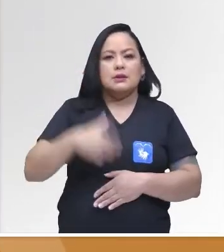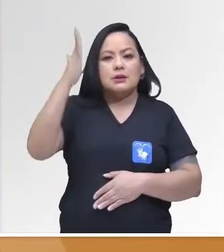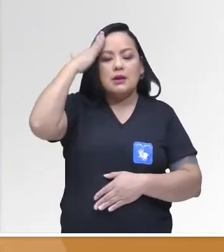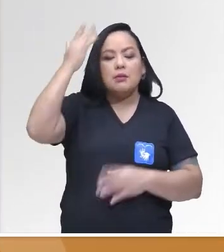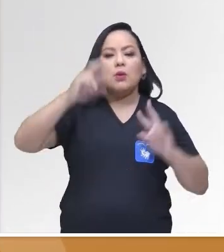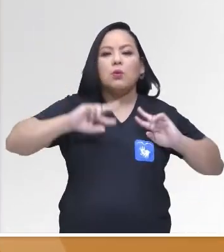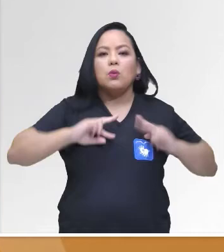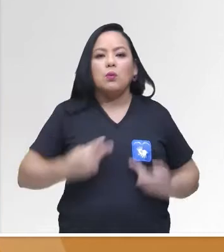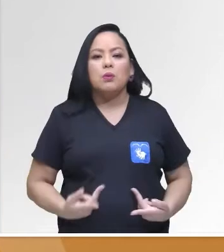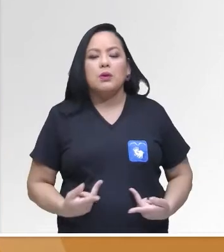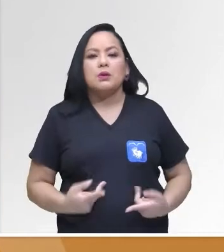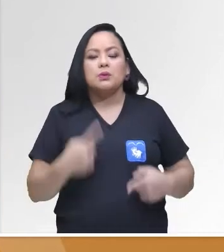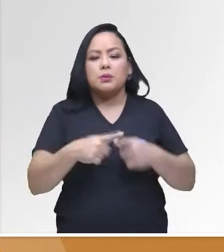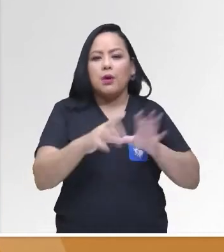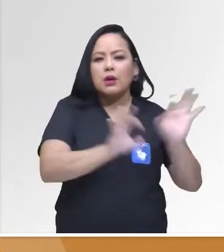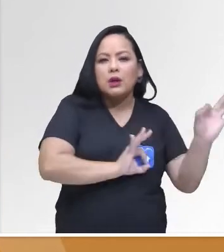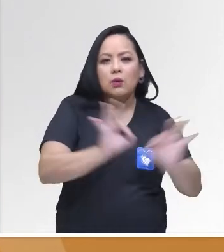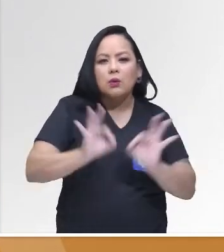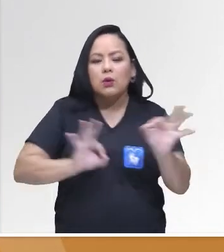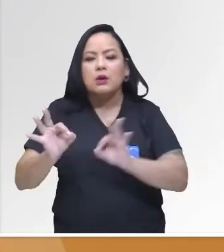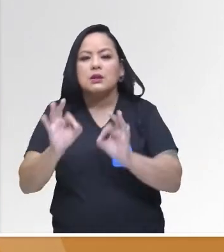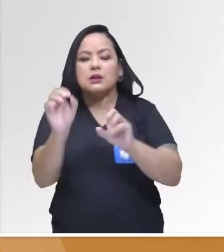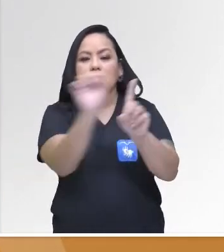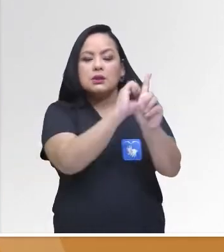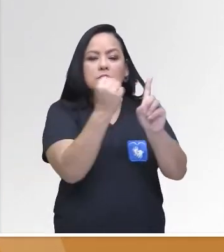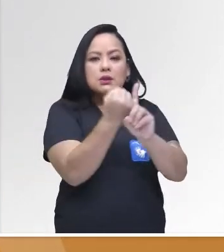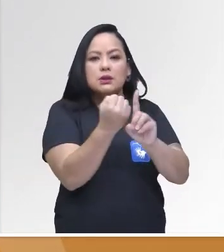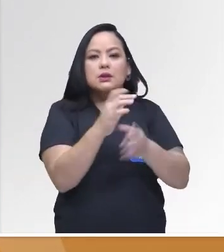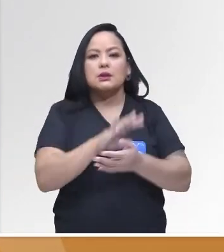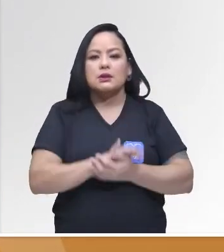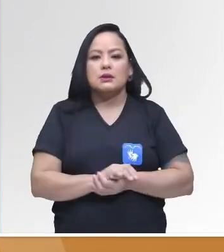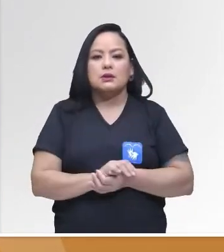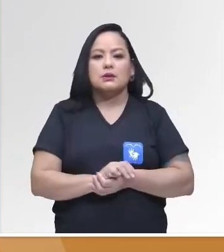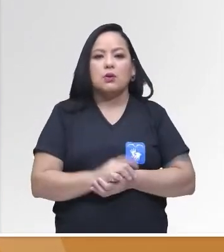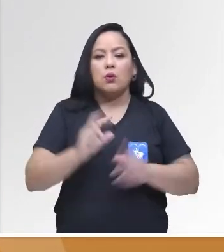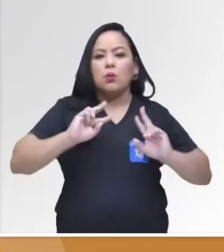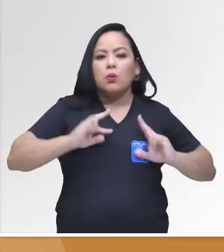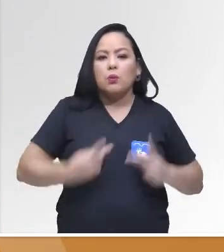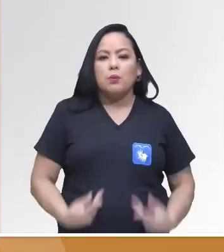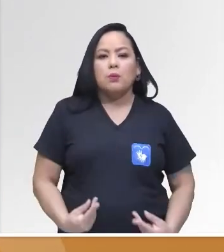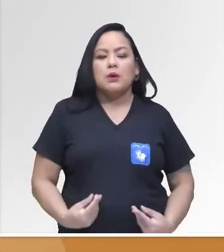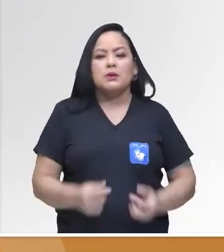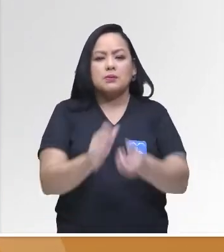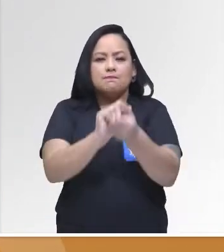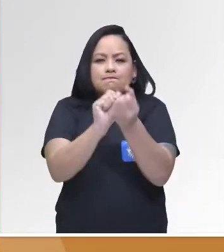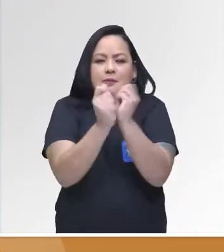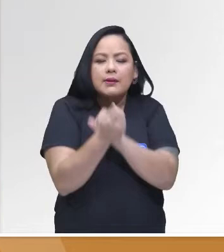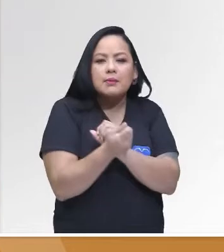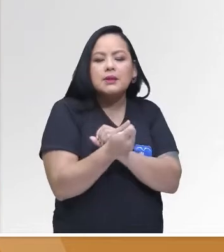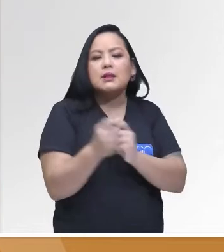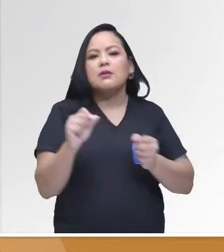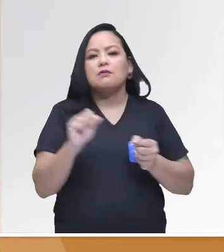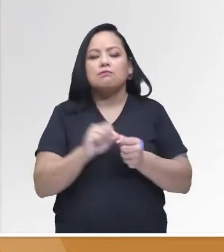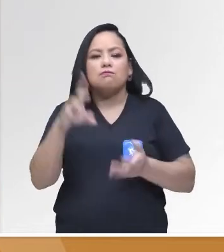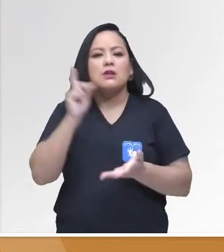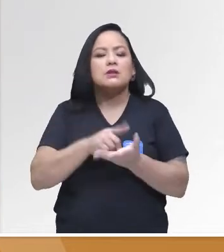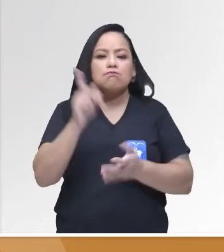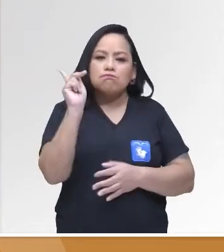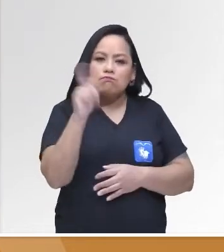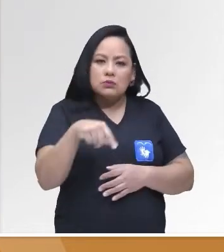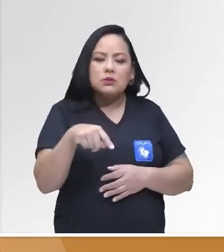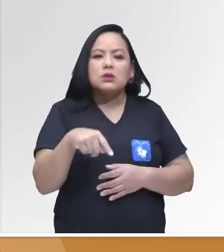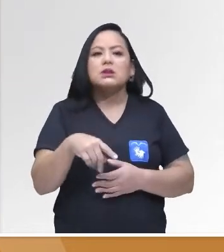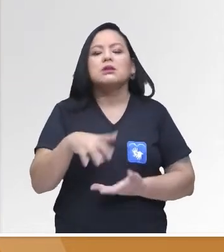humano, quando se organiza em sociedade, ele vai se adaptando.